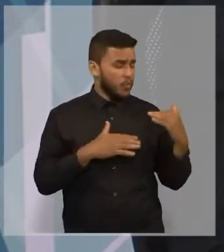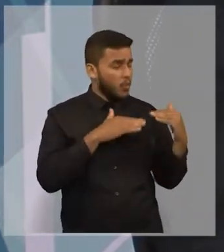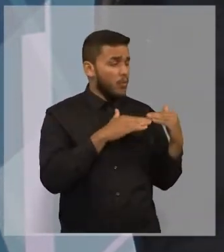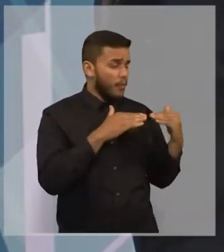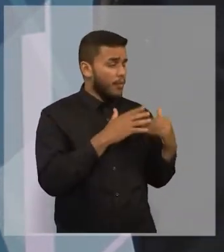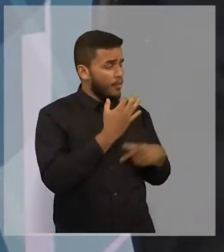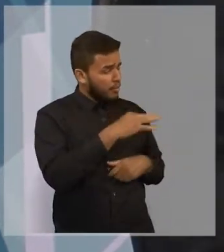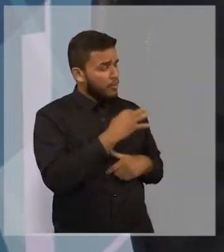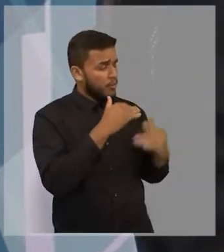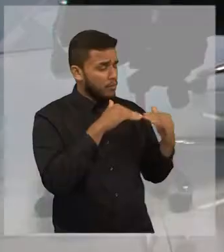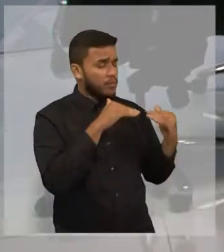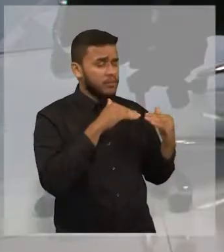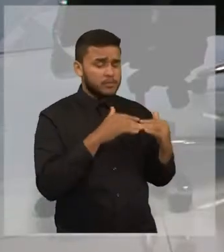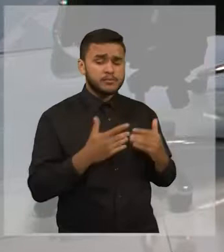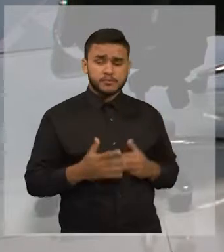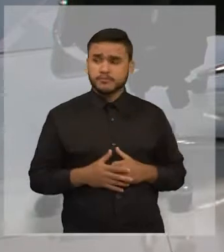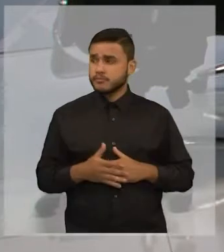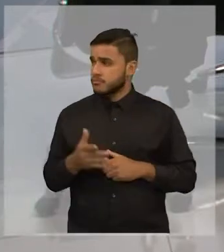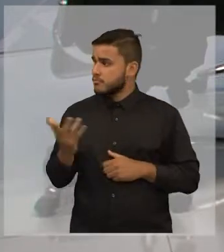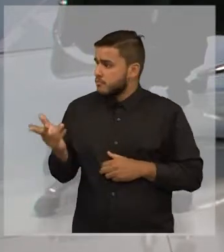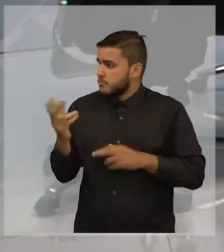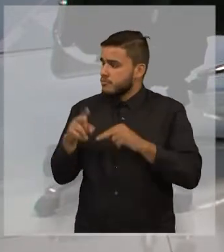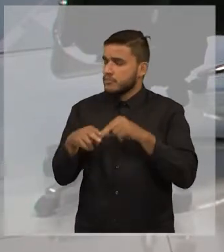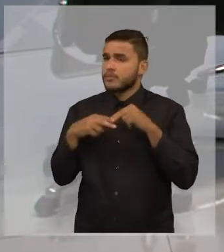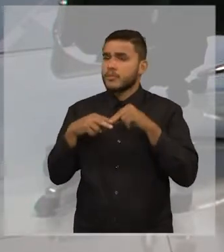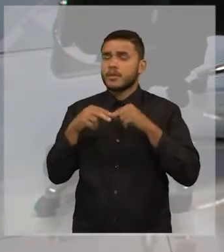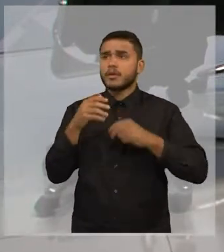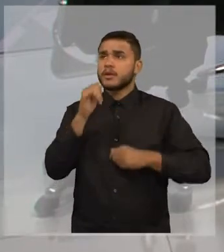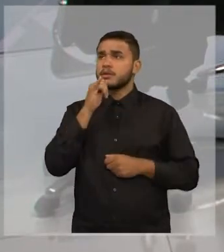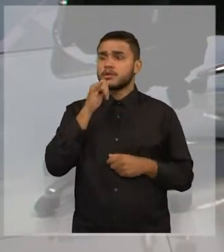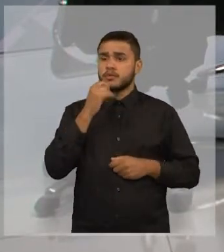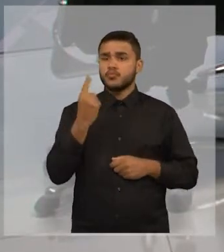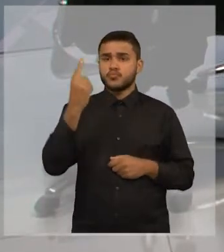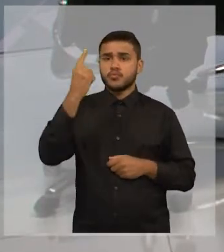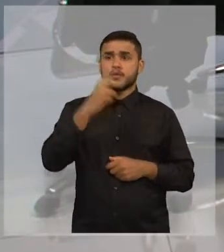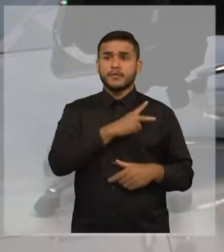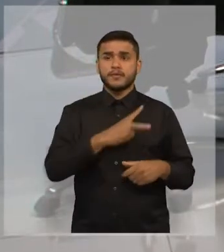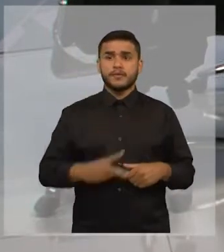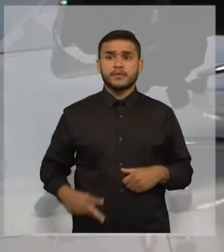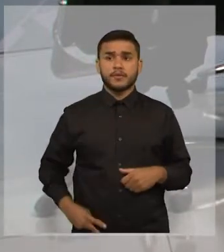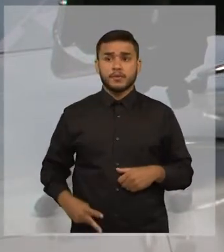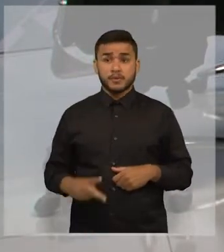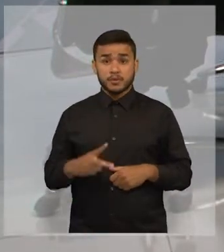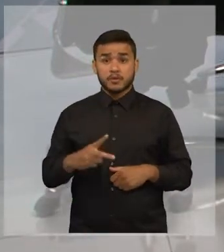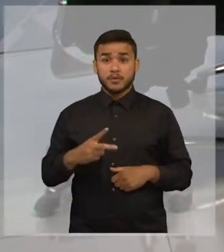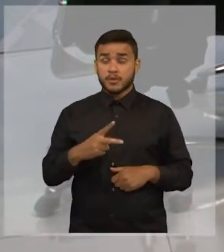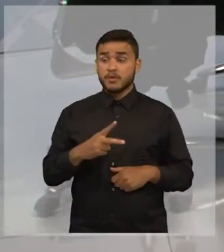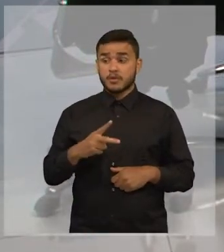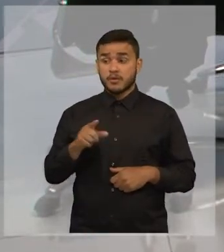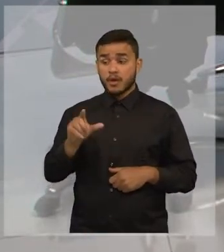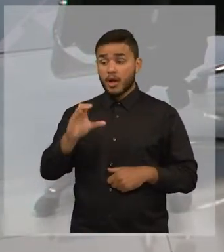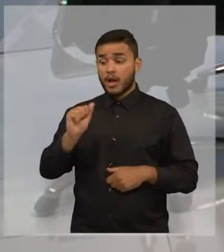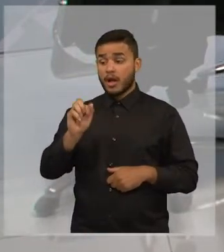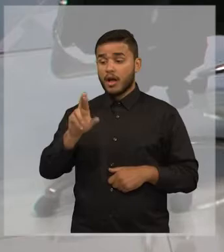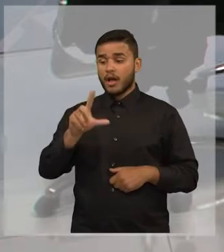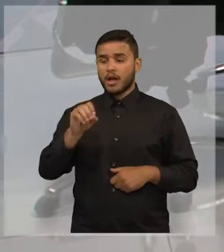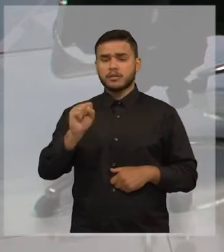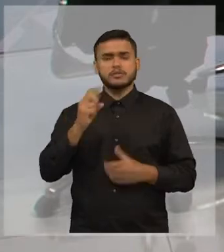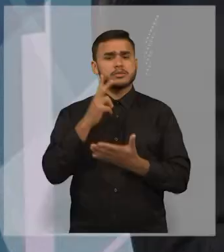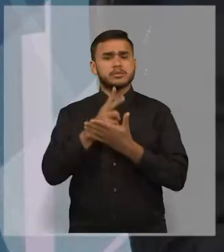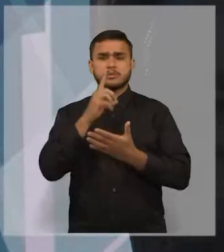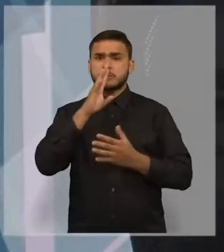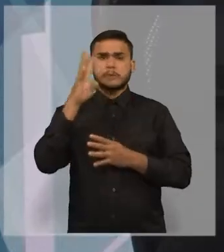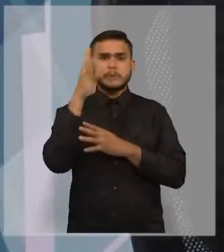Não é a troco de nada, não. Eles alimentaram isso. Se puseram o teu filho que é vereador, o